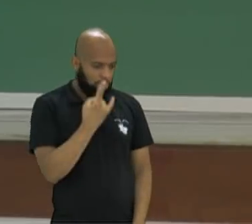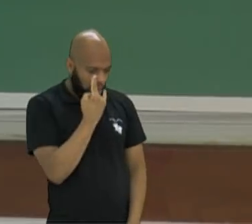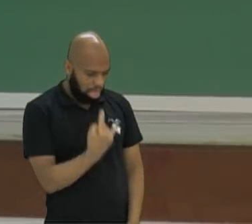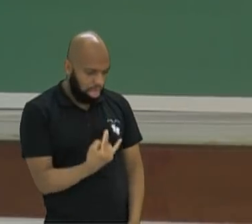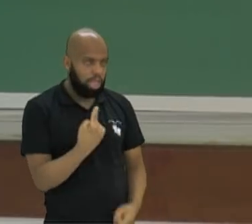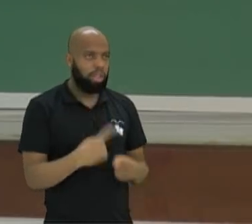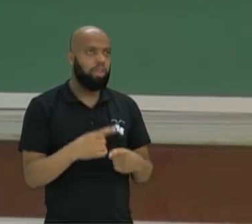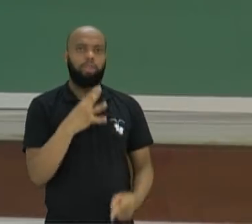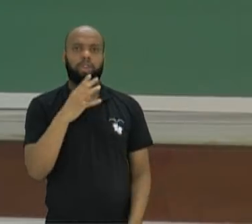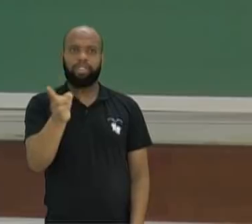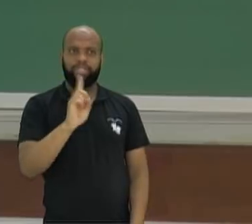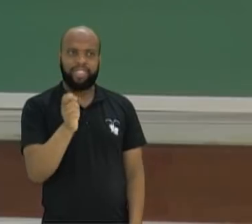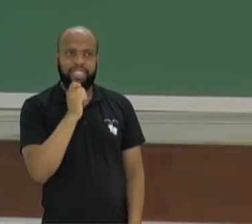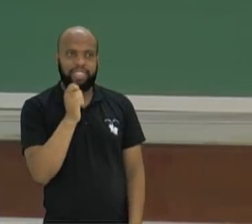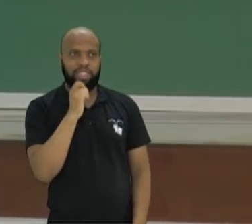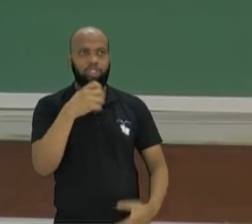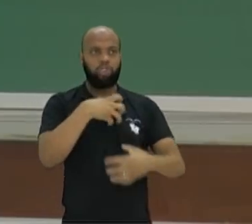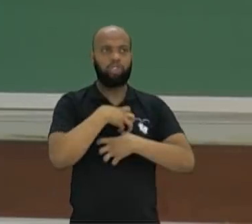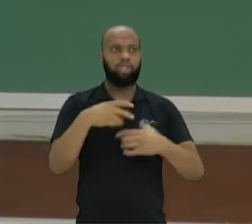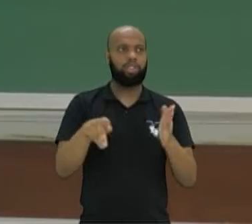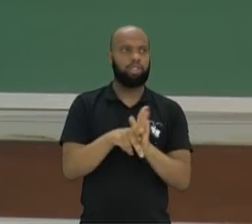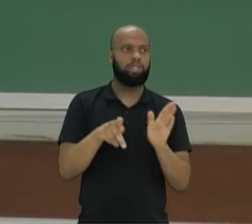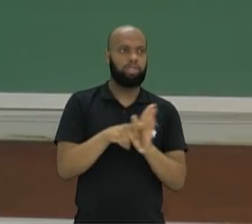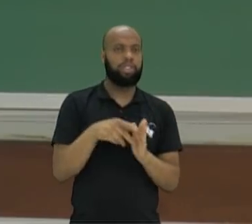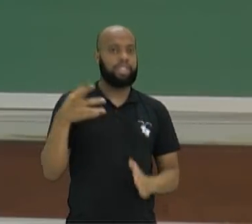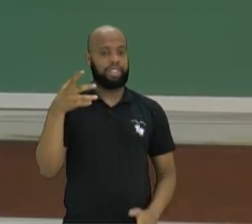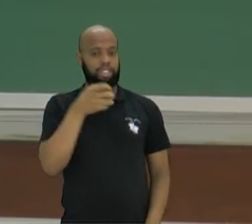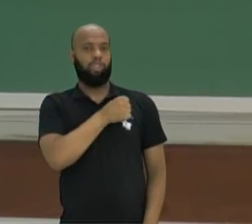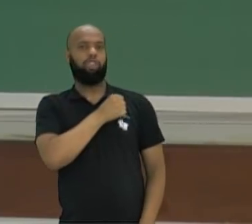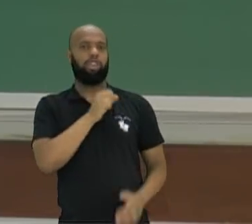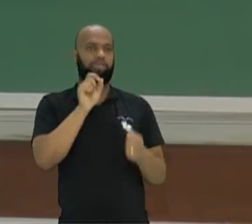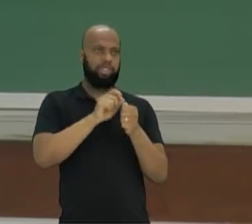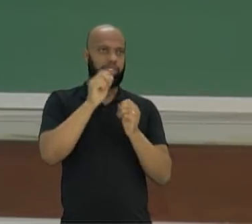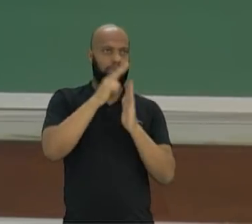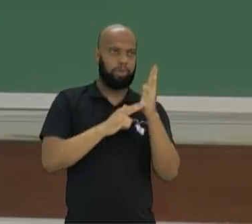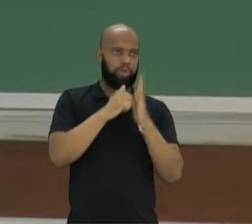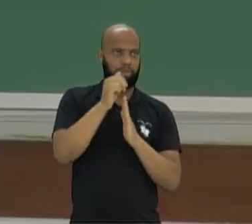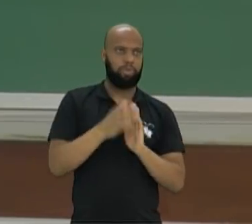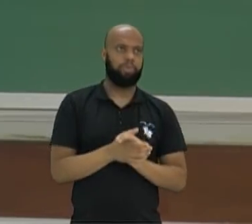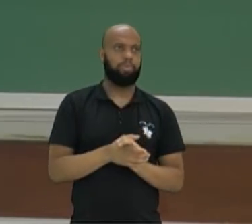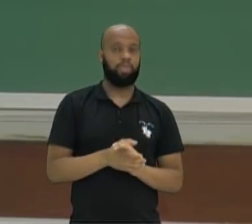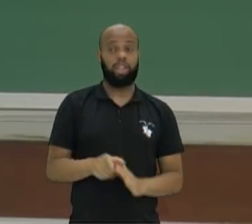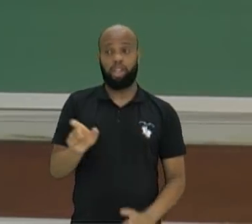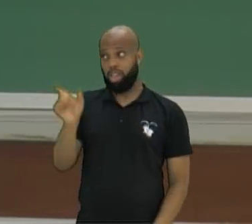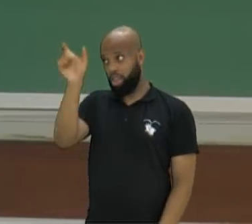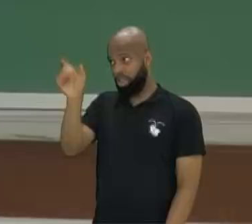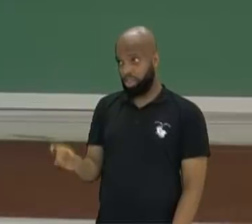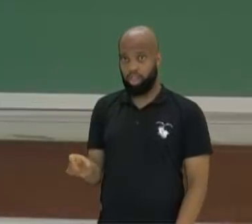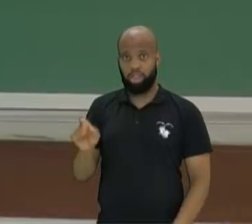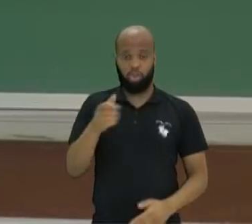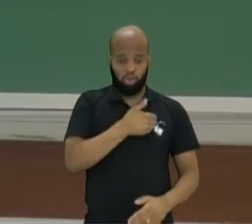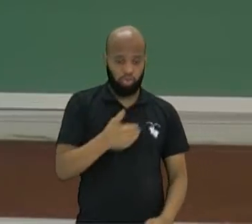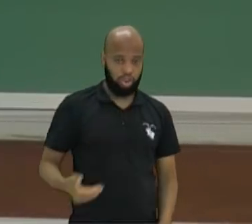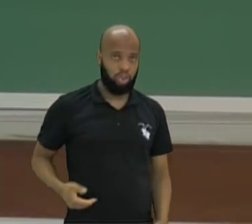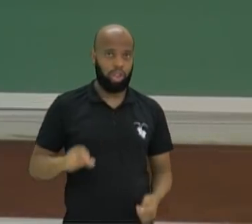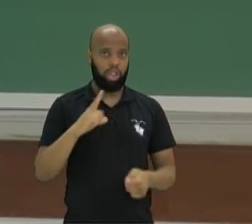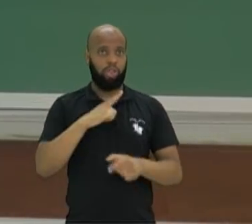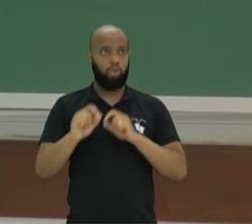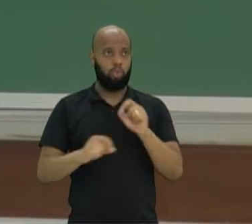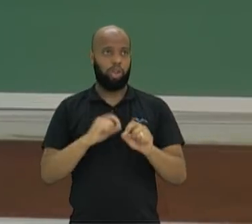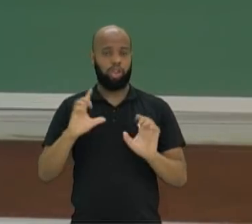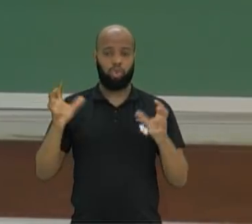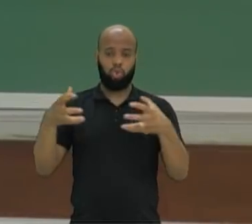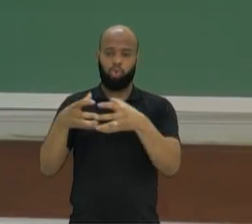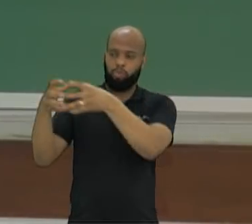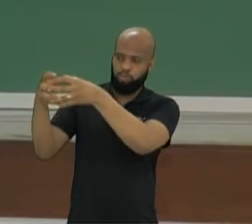eles não conheciam. Era uma forma de registrar através da pintura. Nassau fez se acompanhar ao Brasil de uma comitiva de